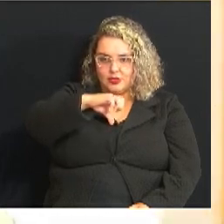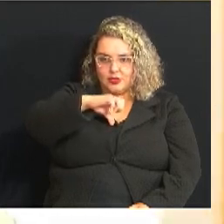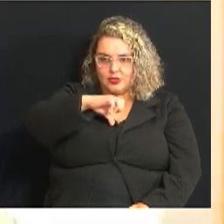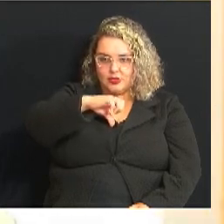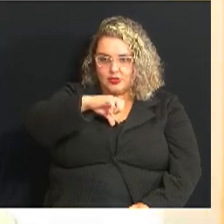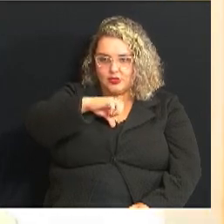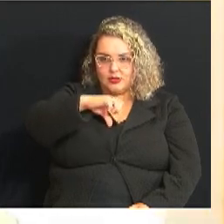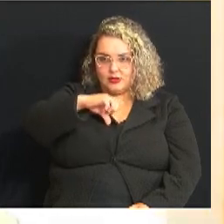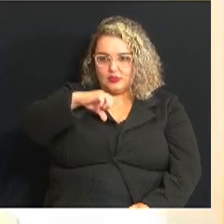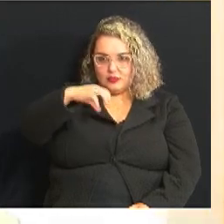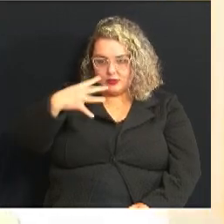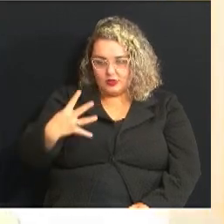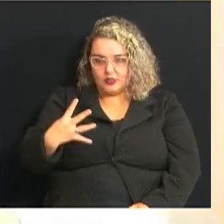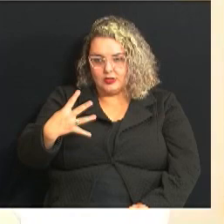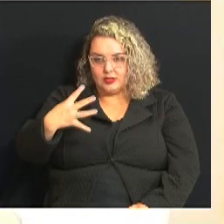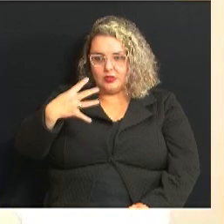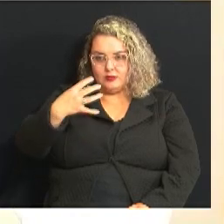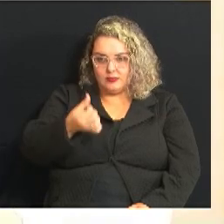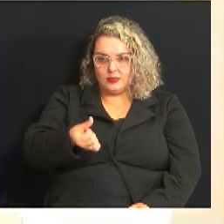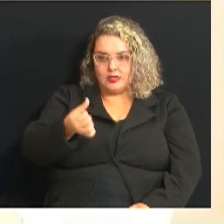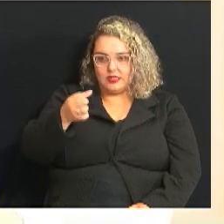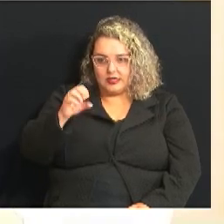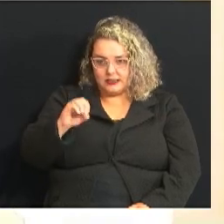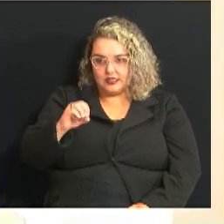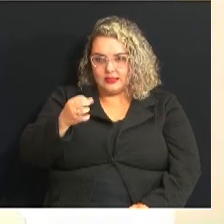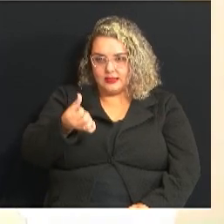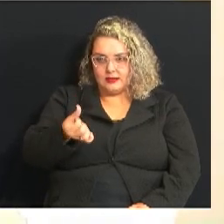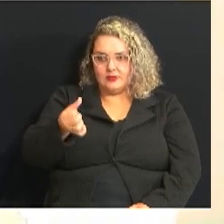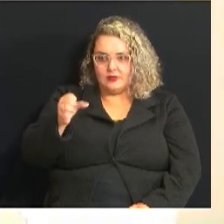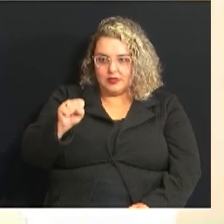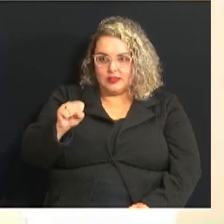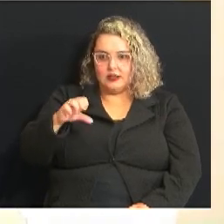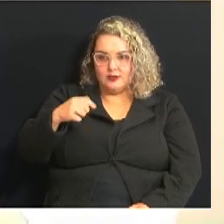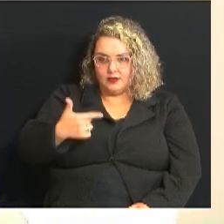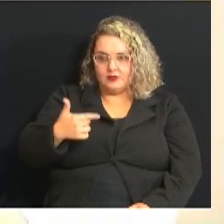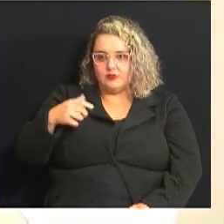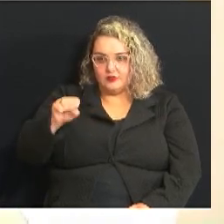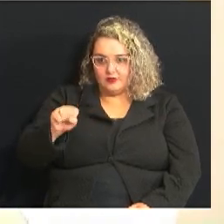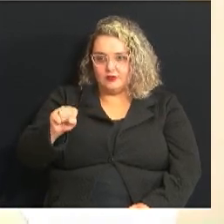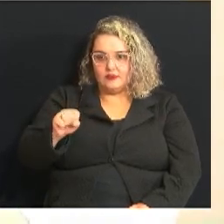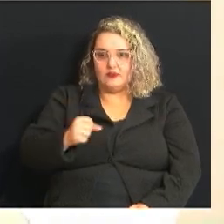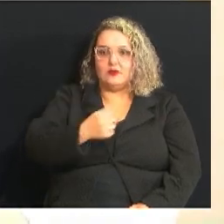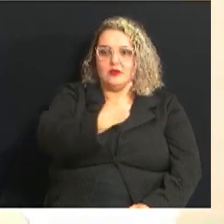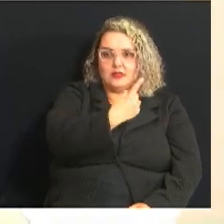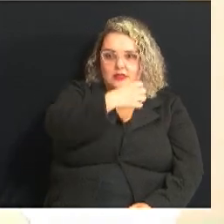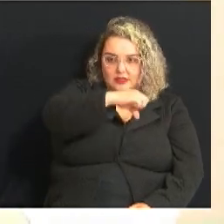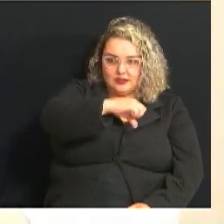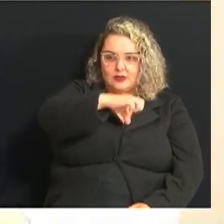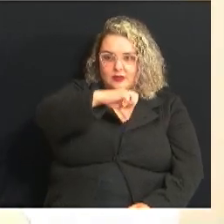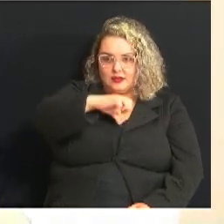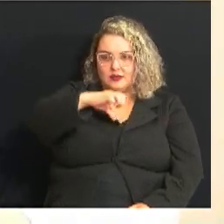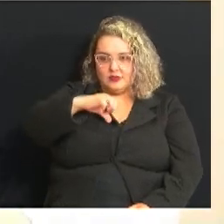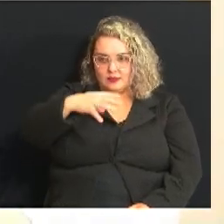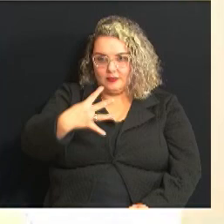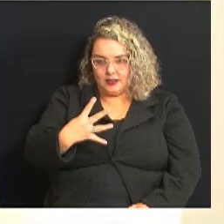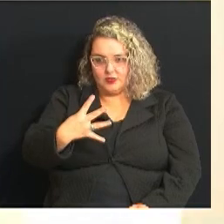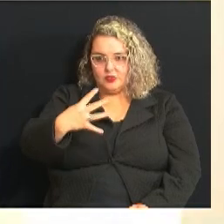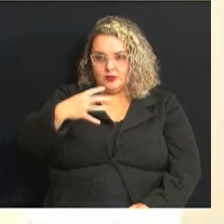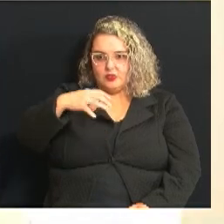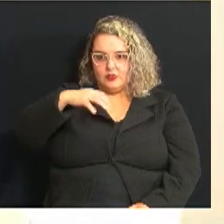19 994 60 68 28. Mais uma vez, 19